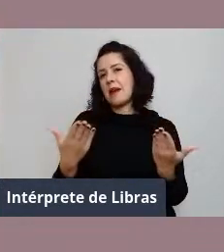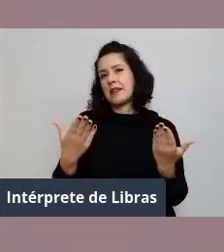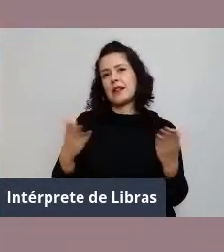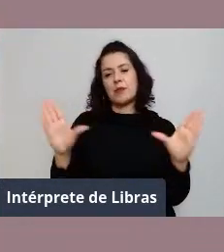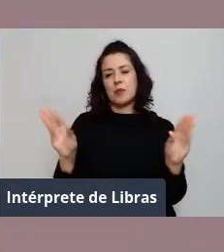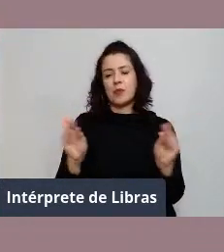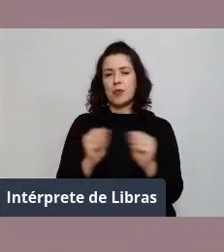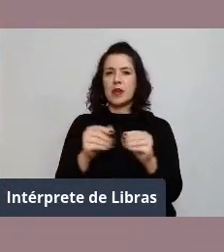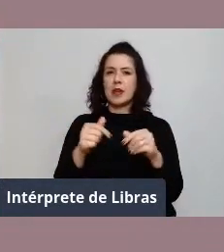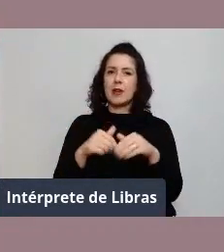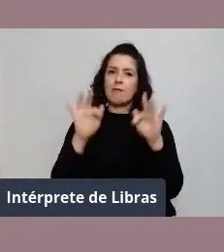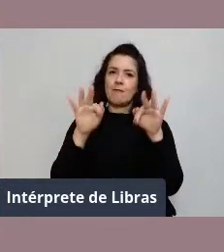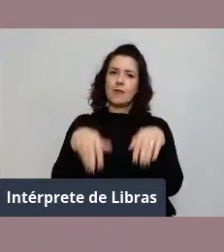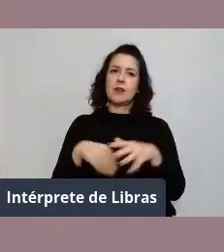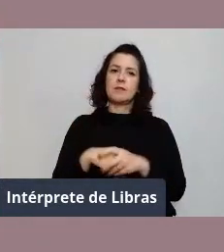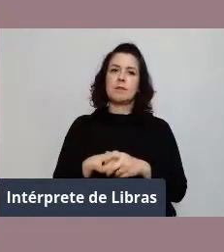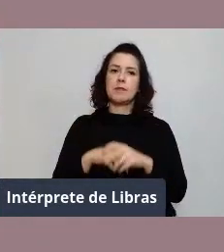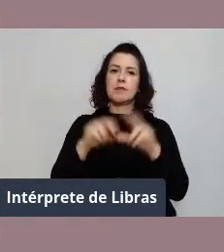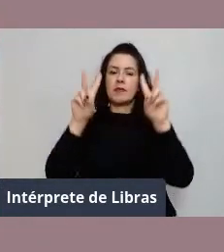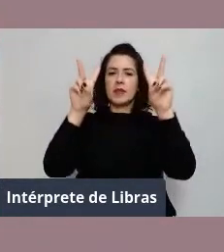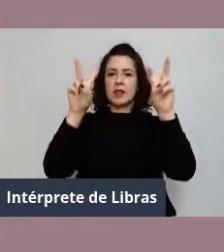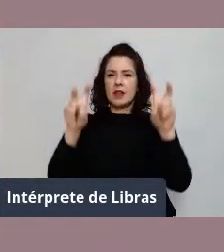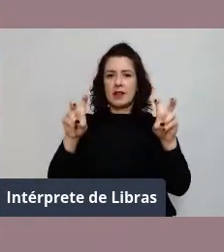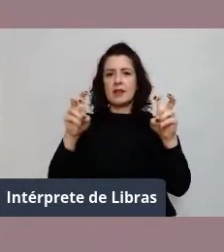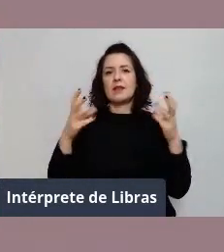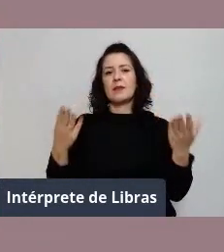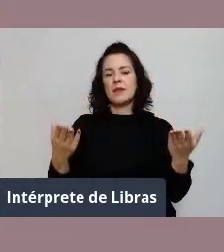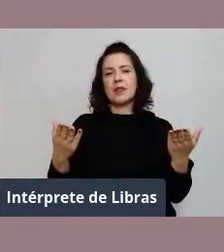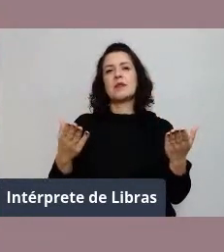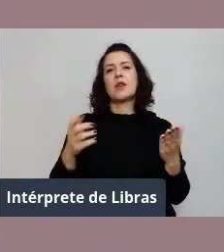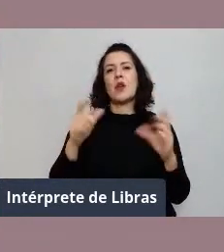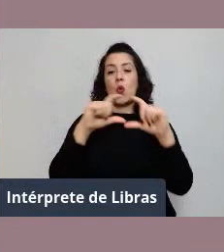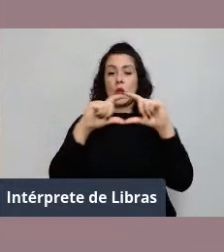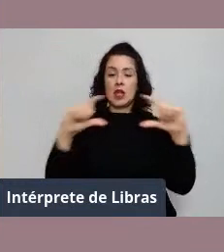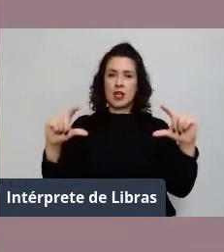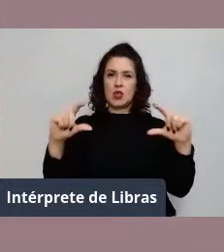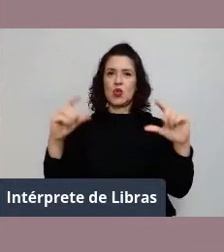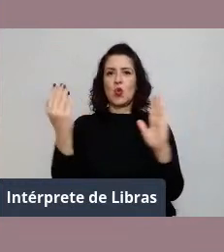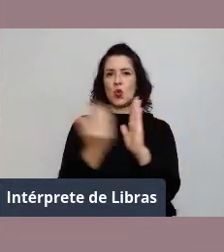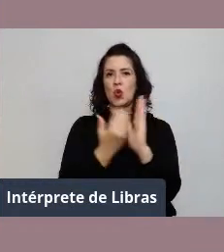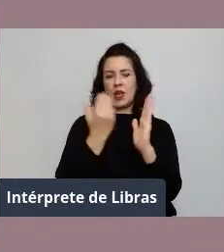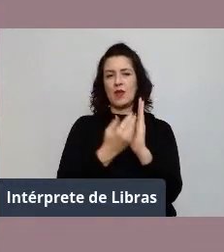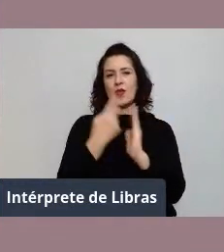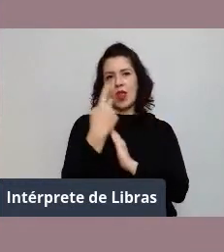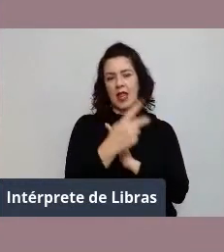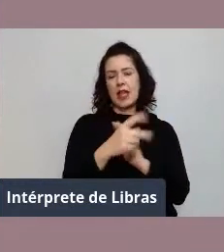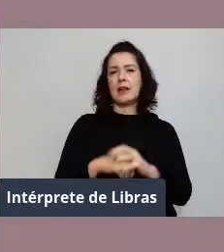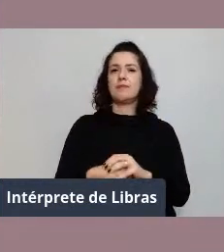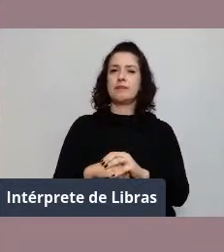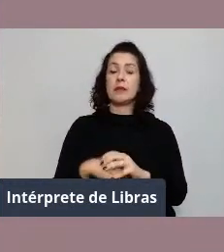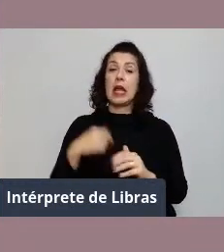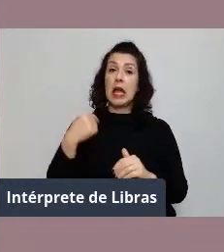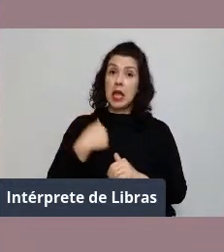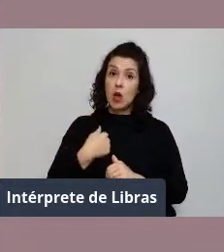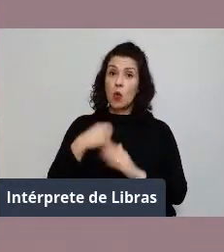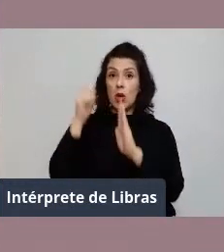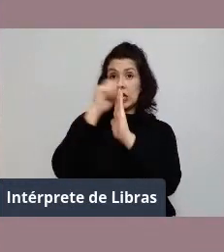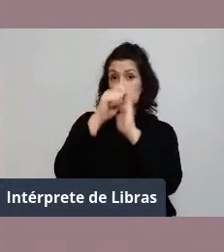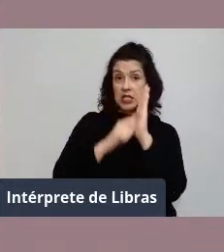palavras. Abre aspas, um trecho do livro. Escrevo por não ter nada a fazer no